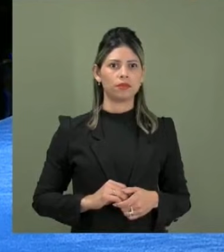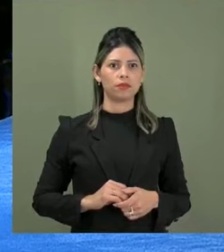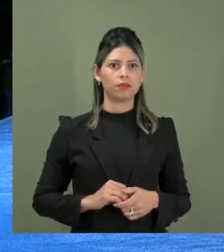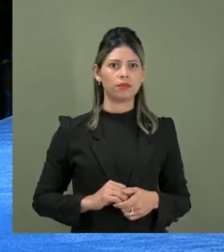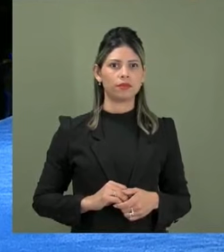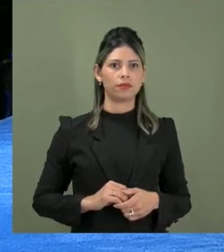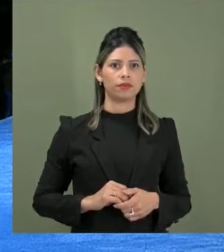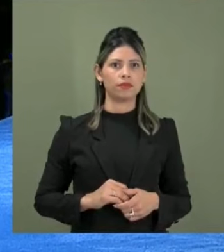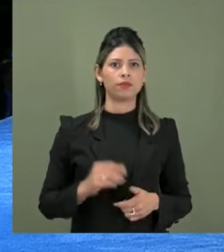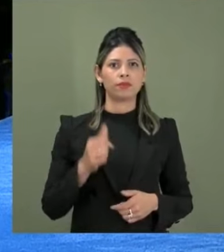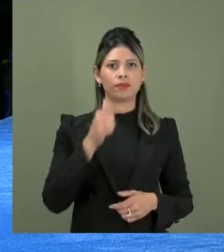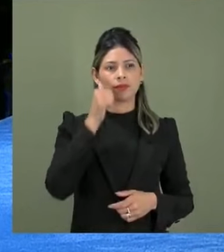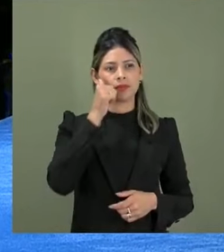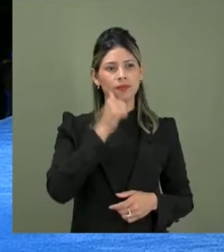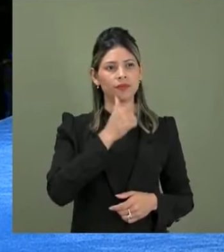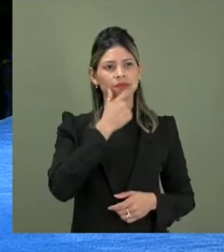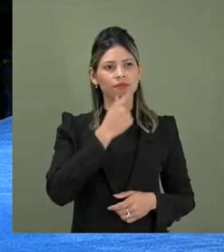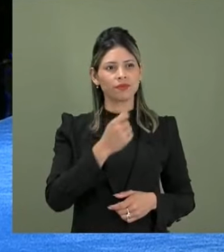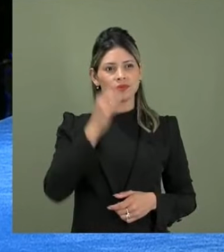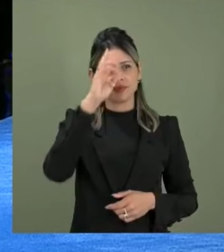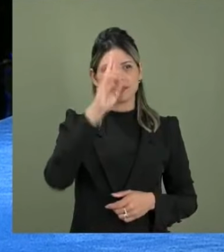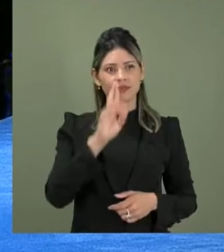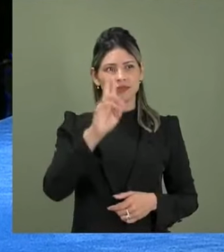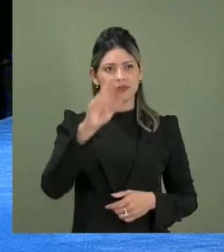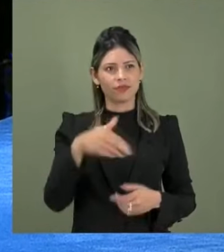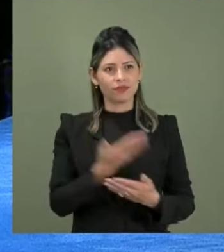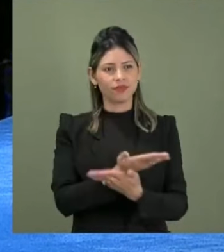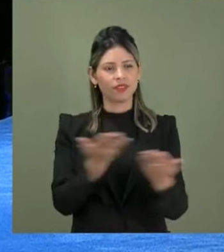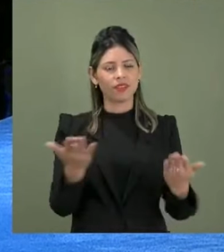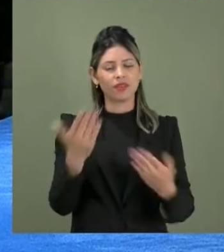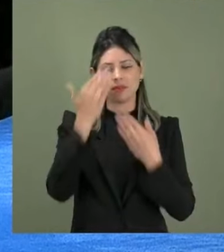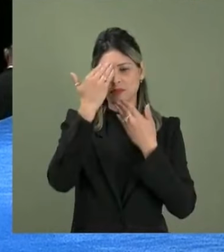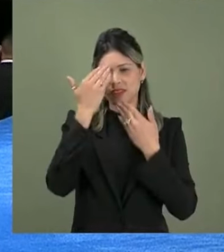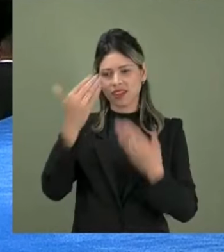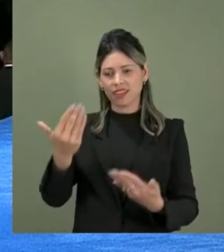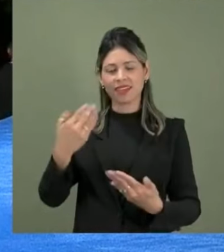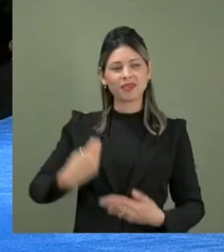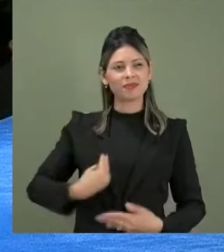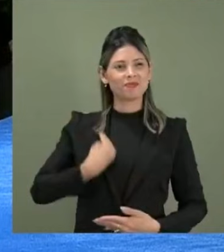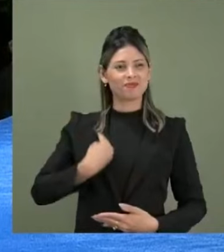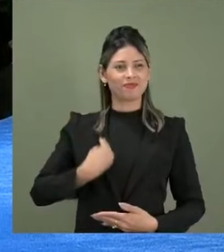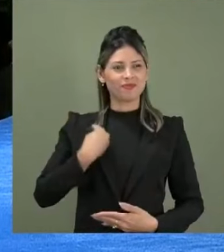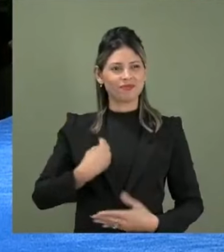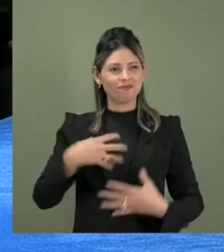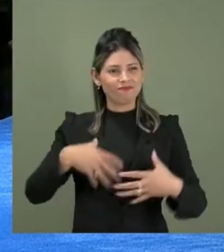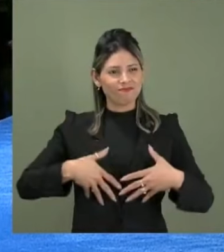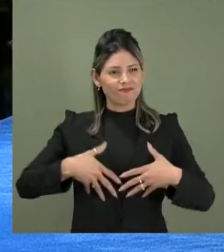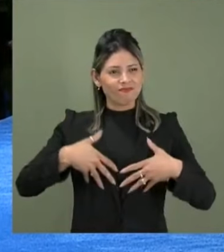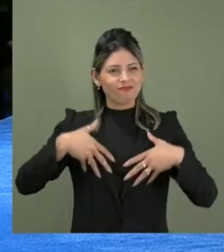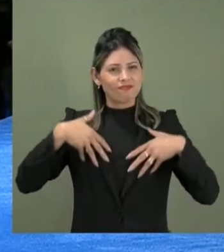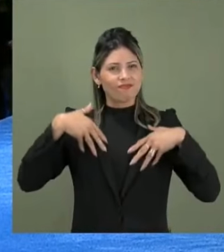Senhoras e senhores, muito obrigado pela sua presença aqui. Me sinto muito honrado.